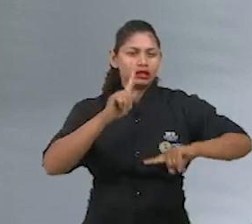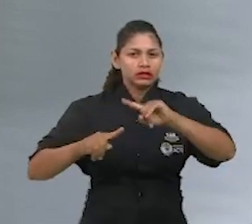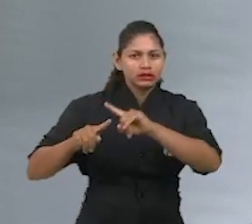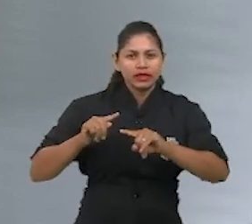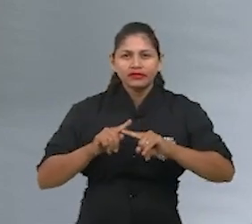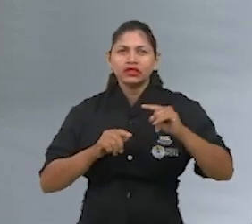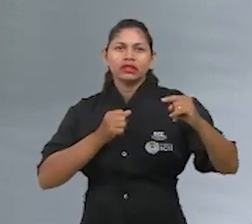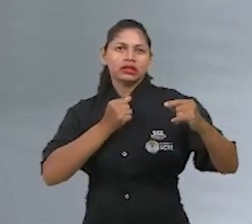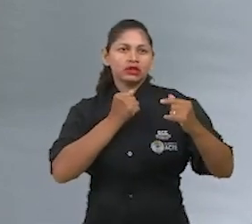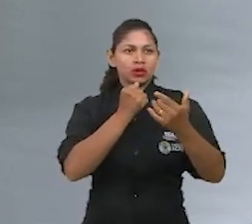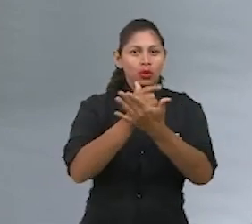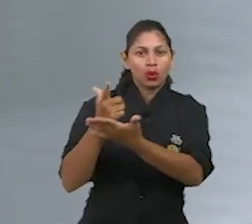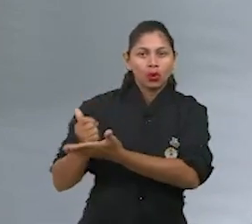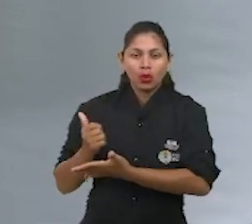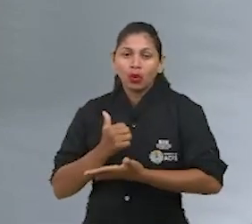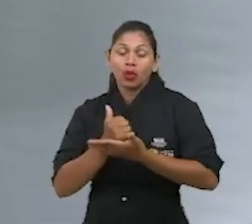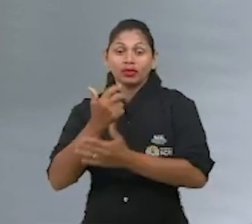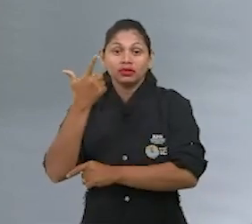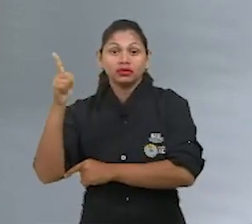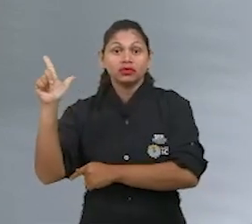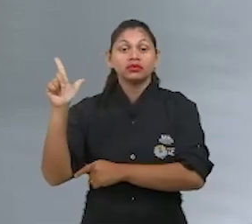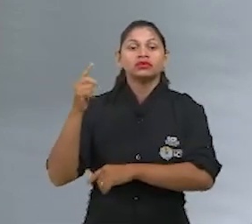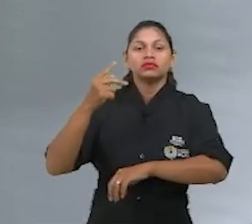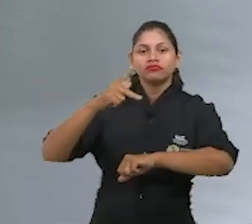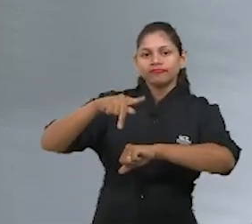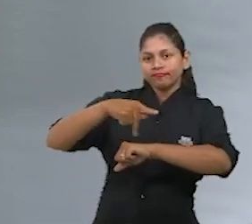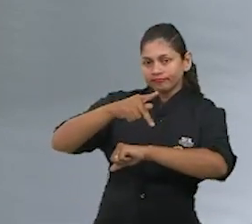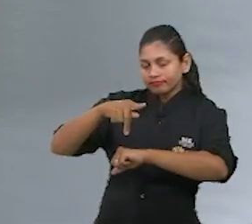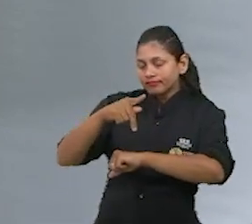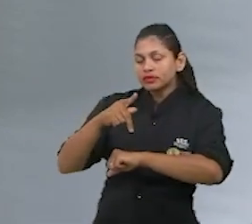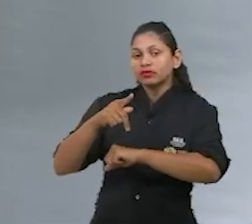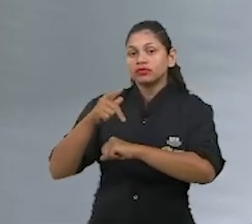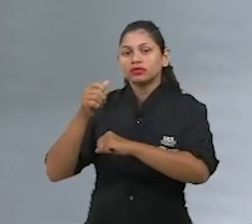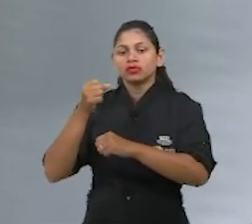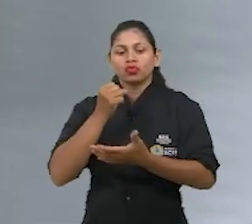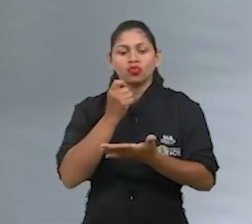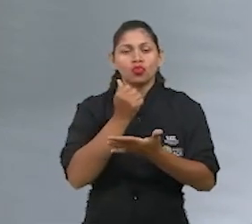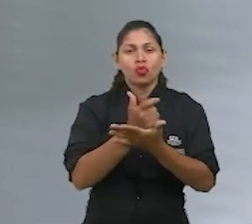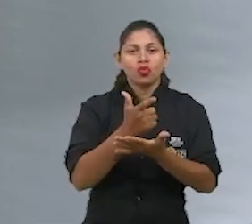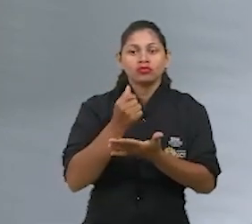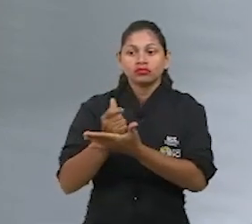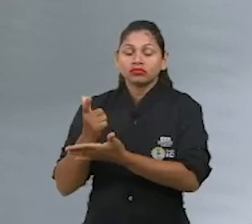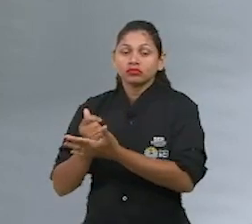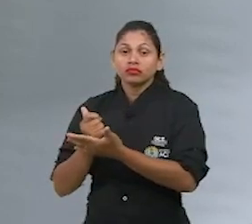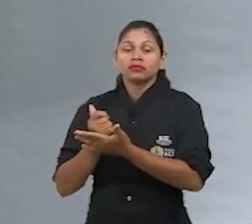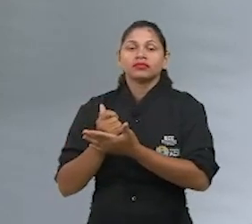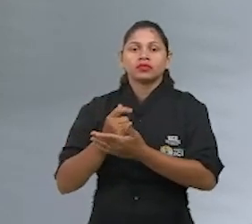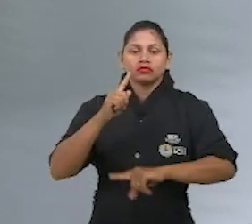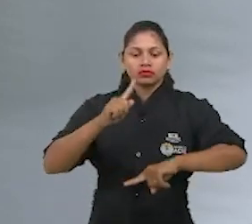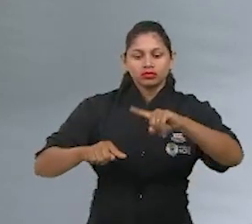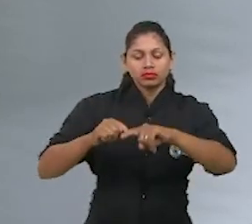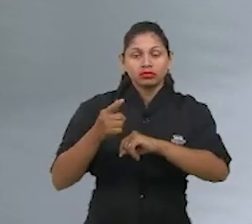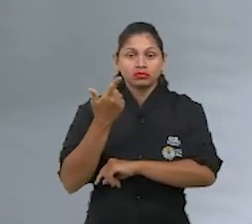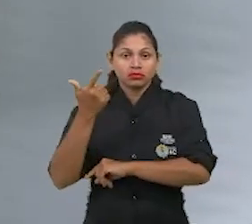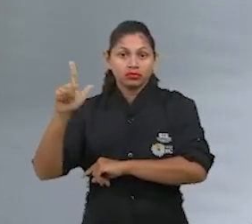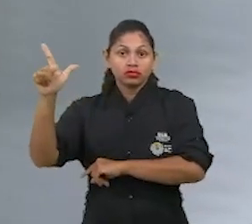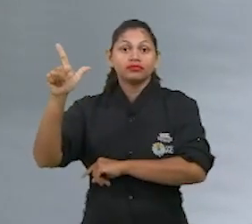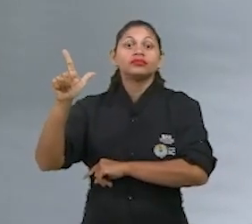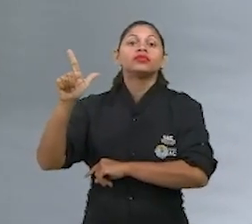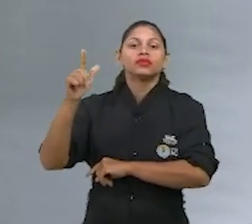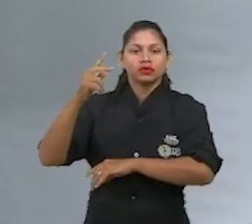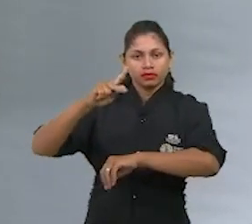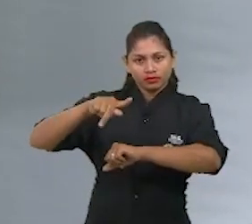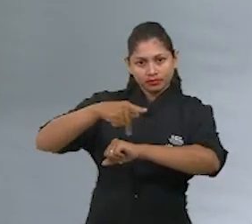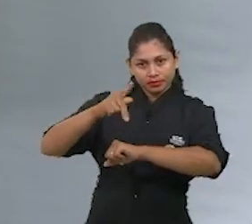o ato de importar, ou seja, quando você compra um determinado produto de um outro país. Agora vamos